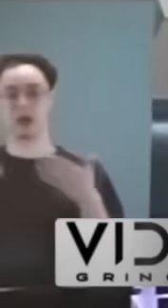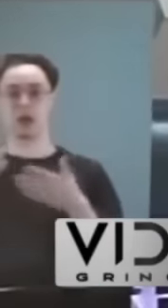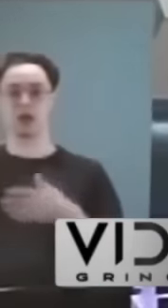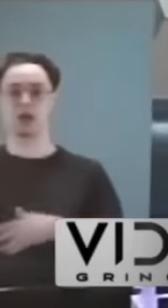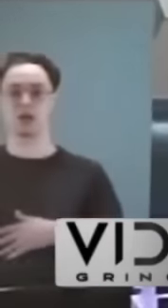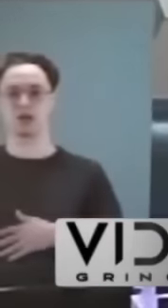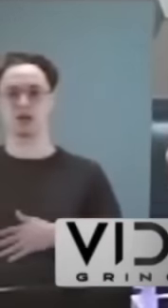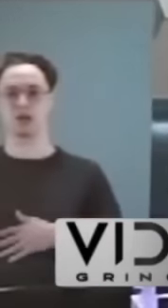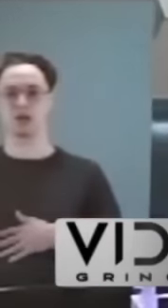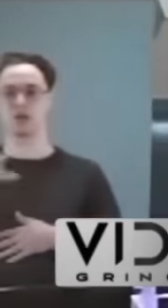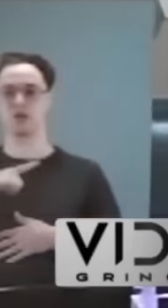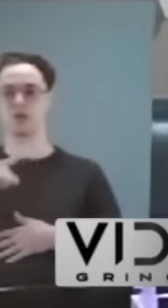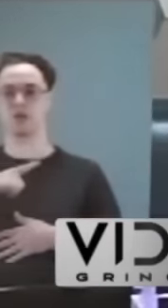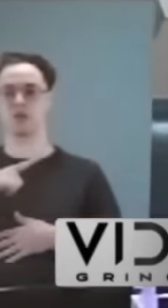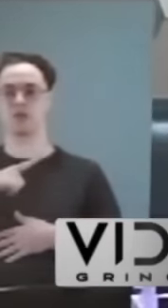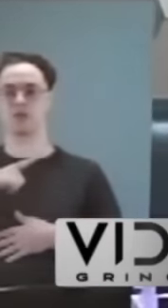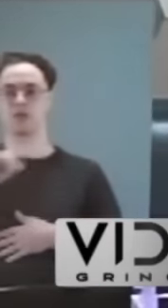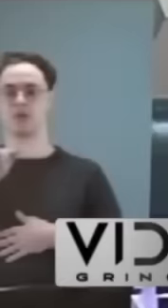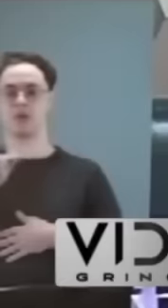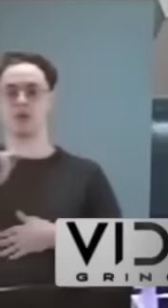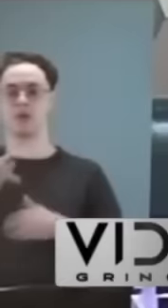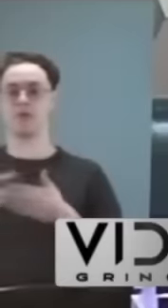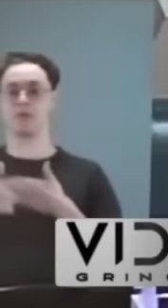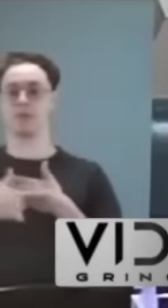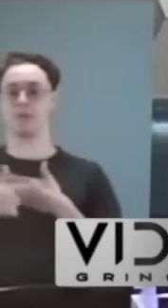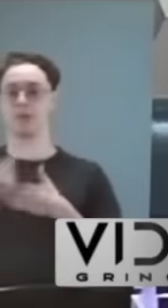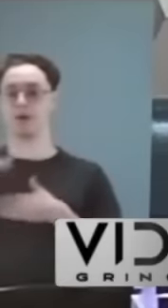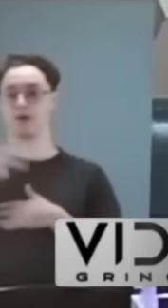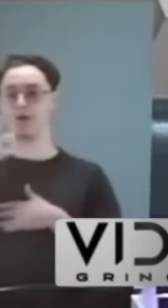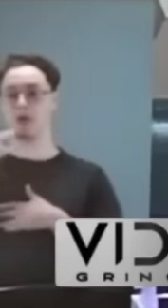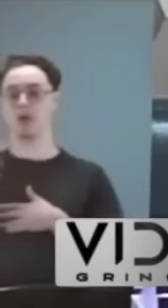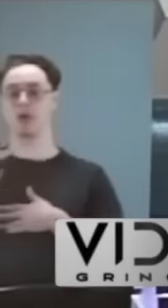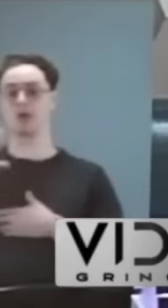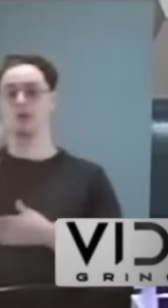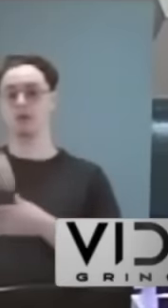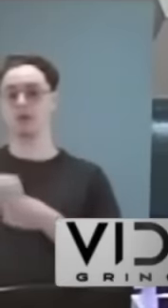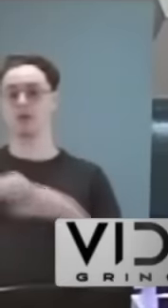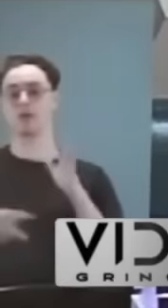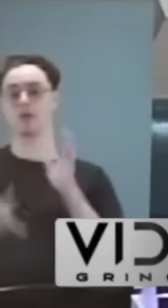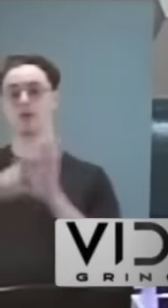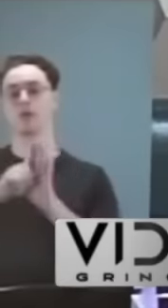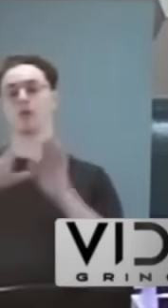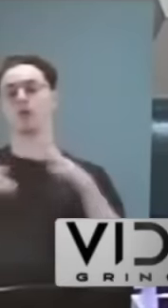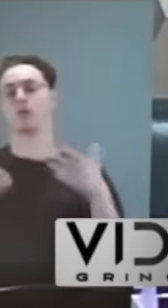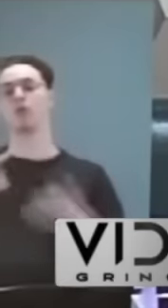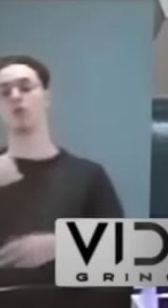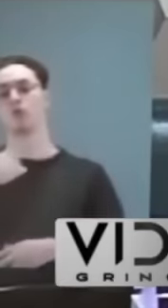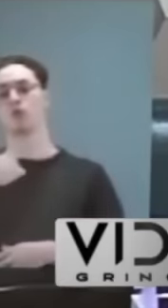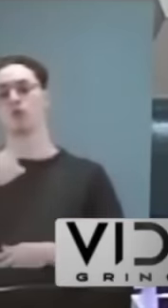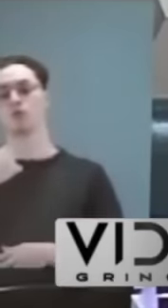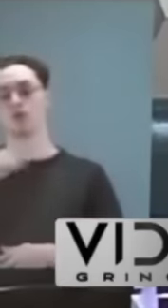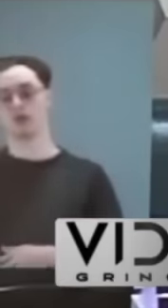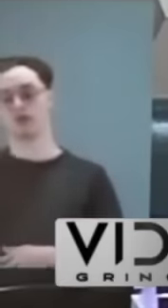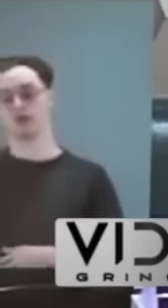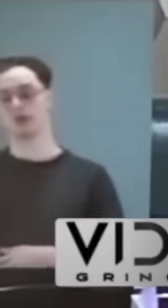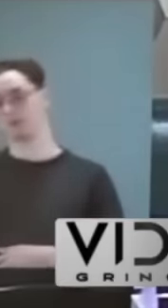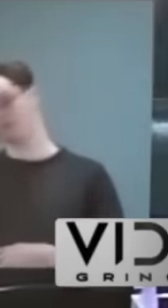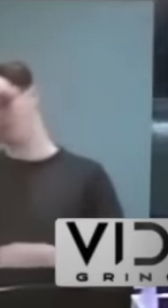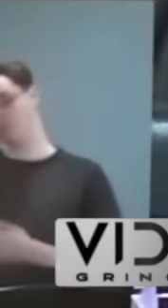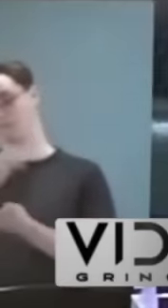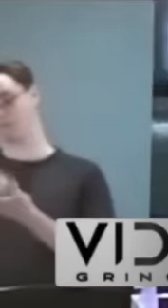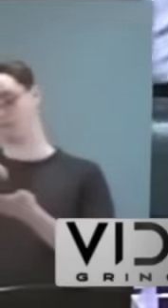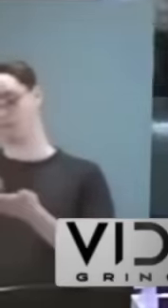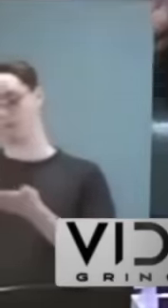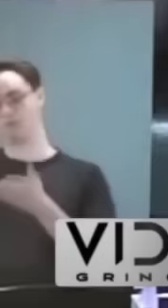papel do Legislativo legislar dizer na Norma Qual é a vontade do legislador Qual é o entendimento do